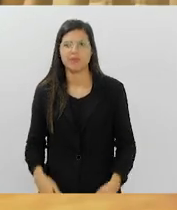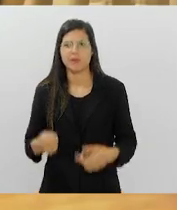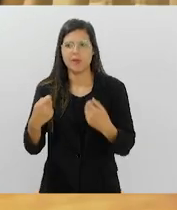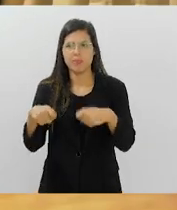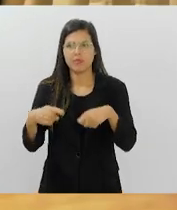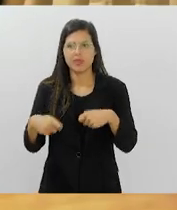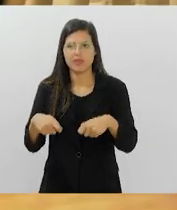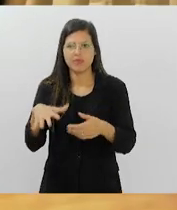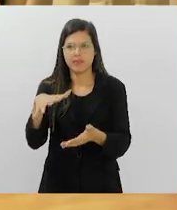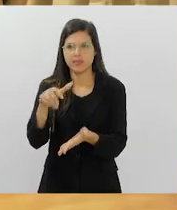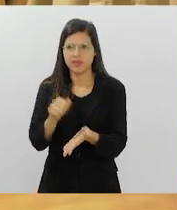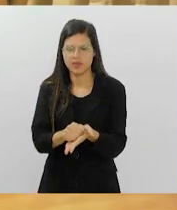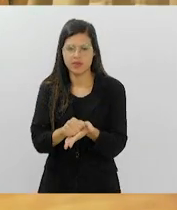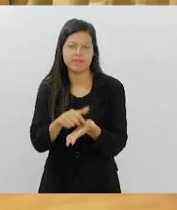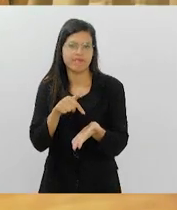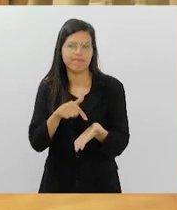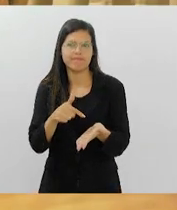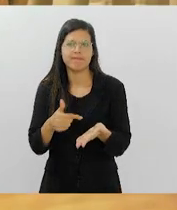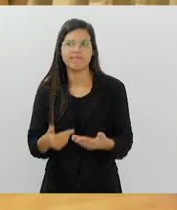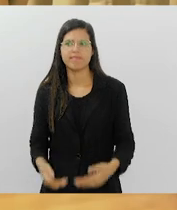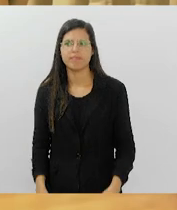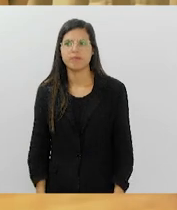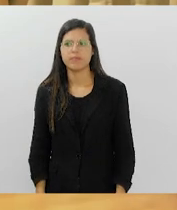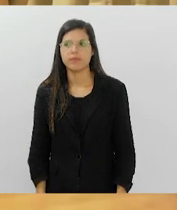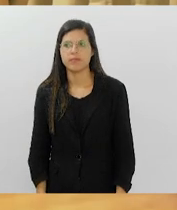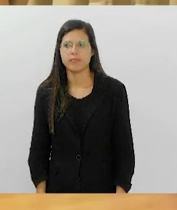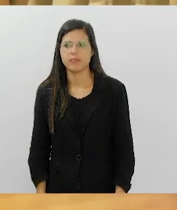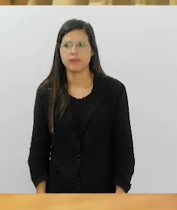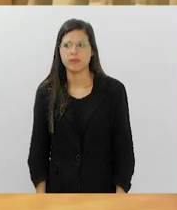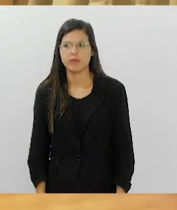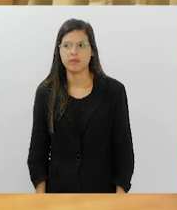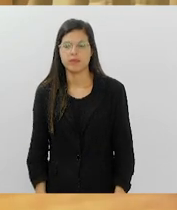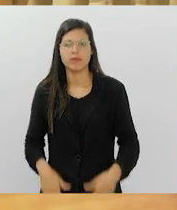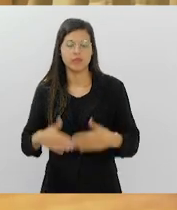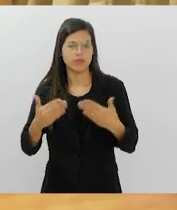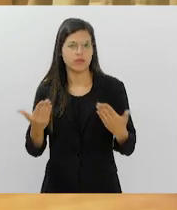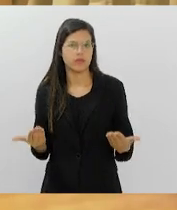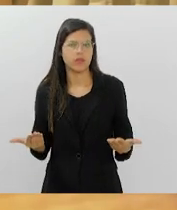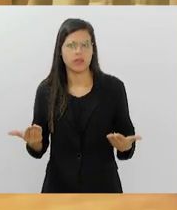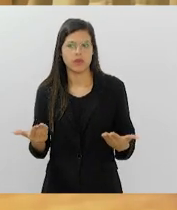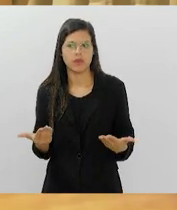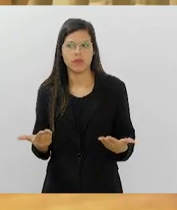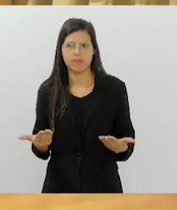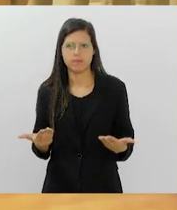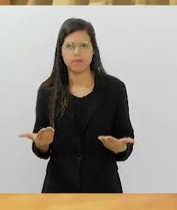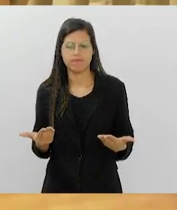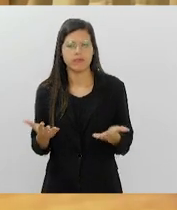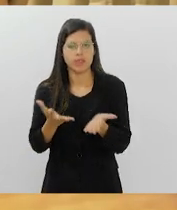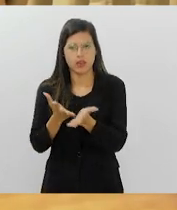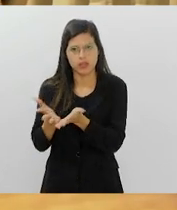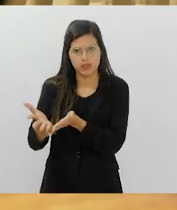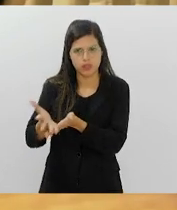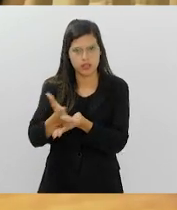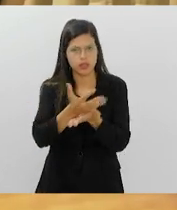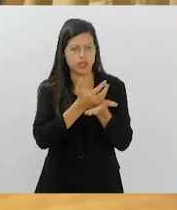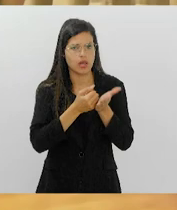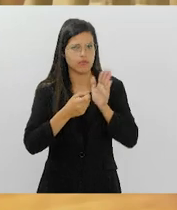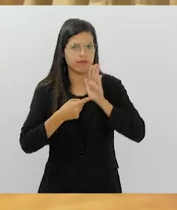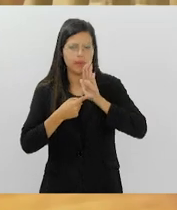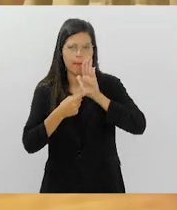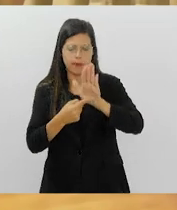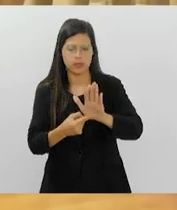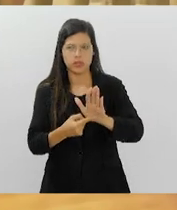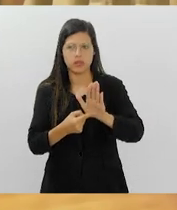isso. E é isso. Bom, foram esses números que eu tenho para apresentar em